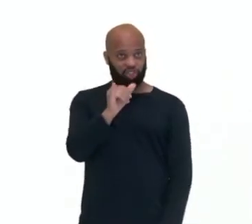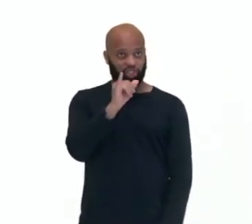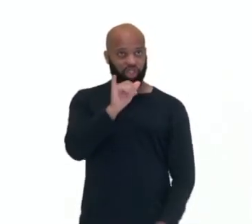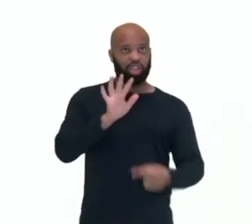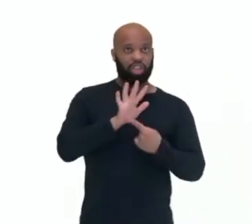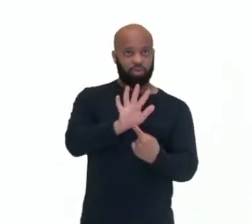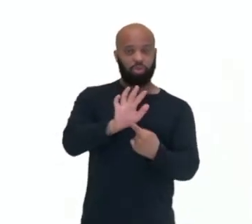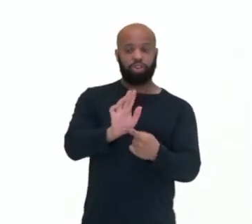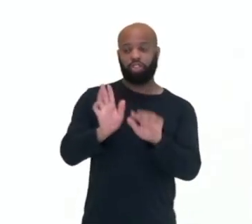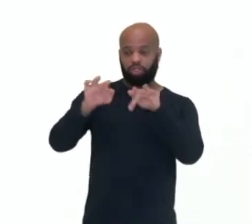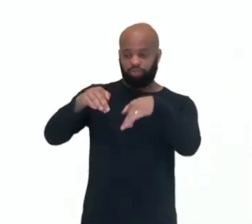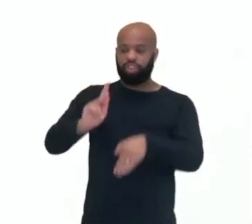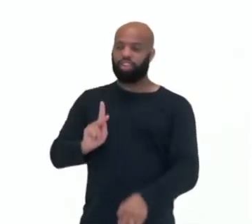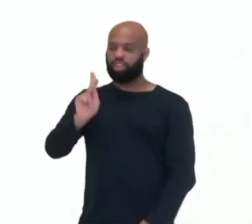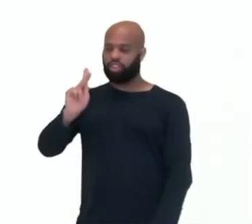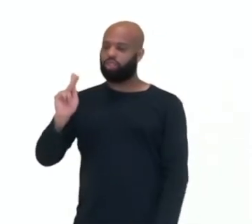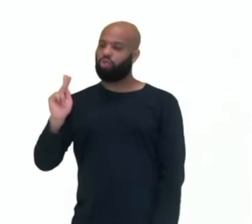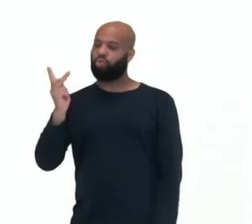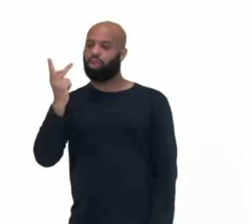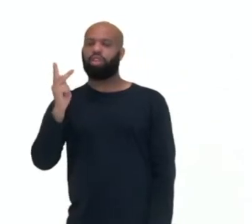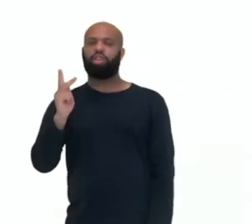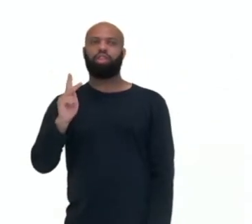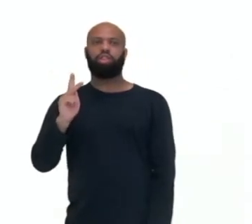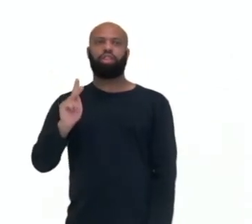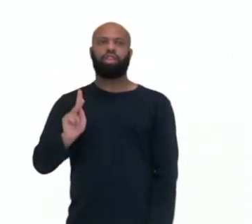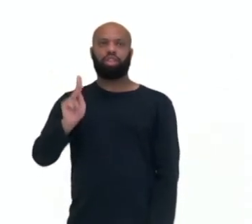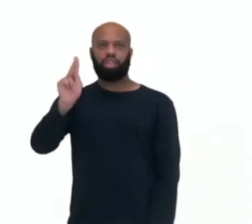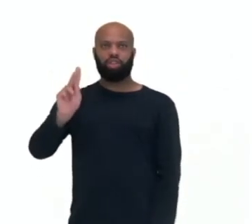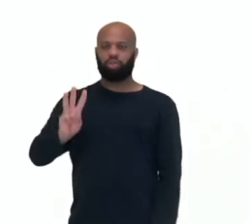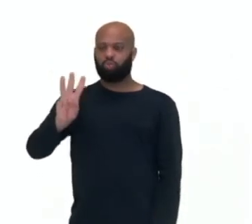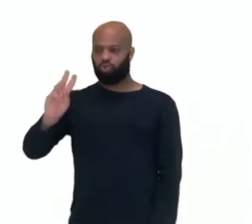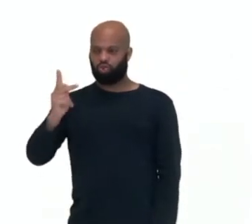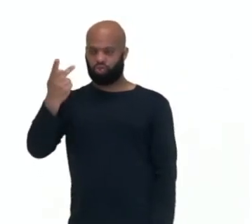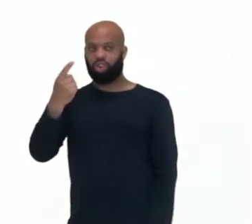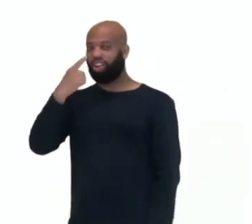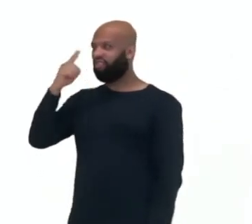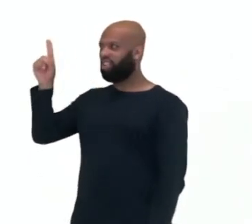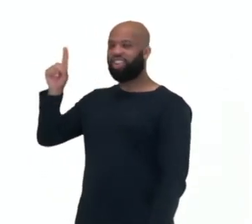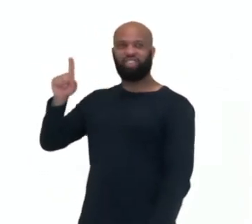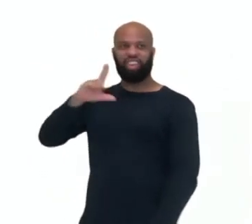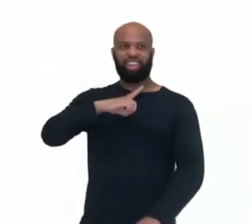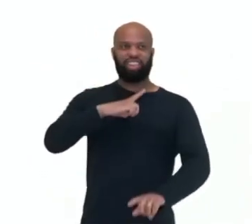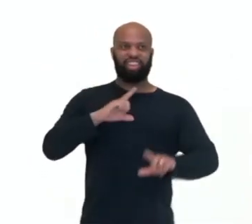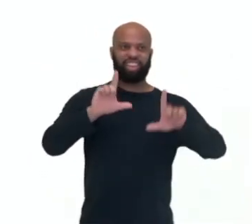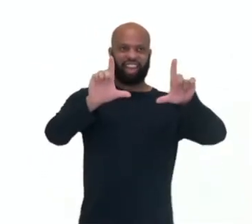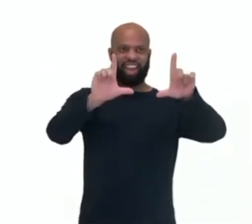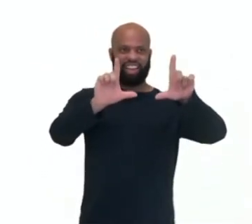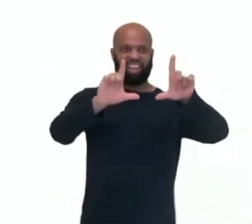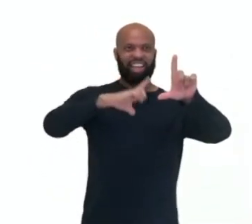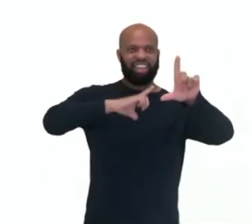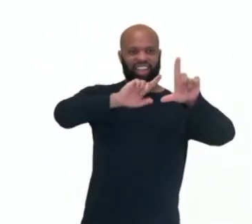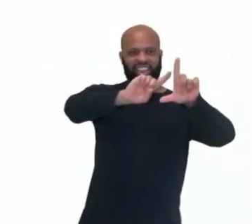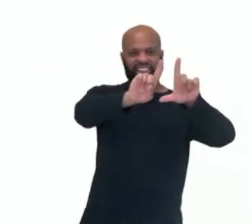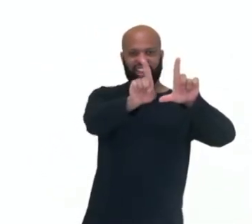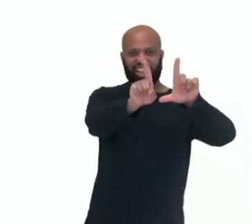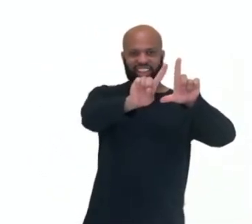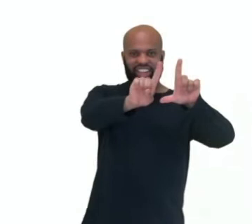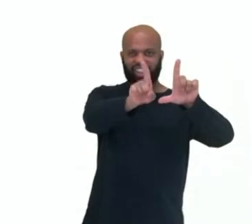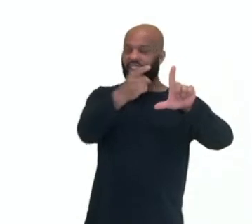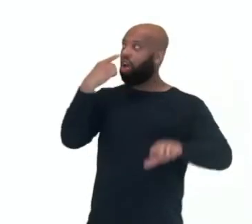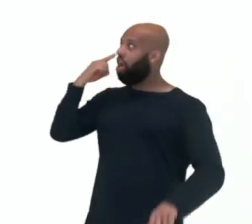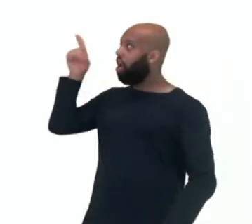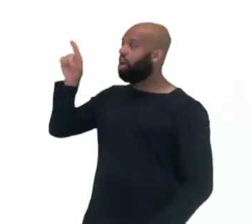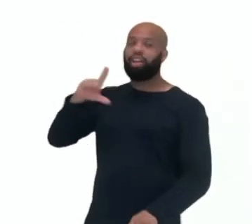em kWh. Olha lá o relógio do início da nossa aula, você localizou na sua casa?